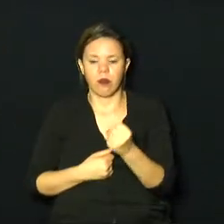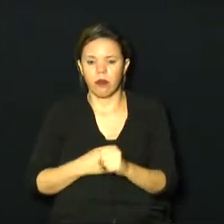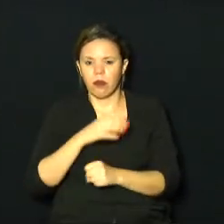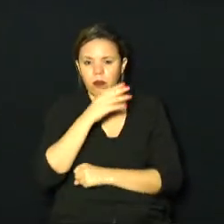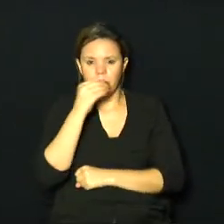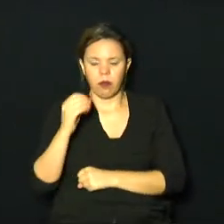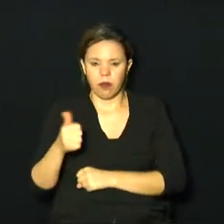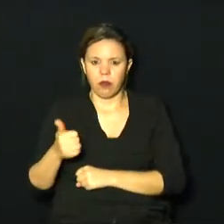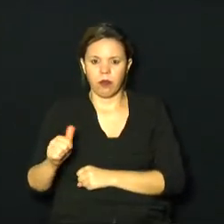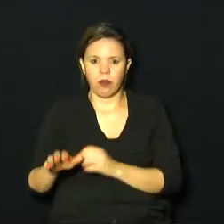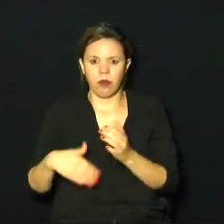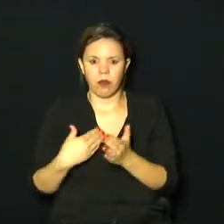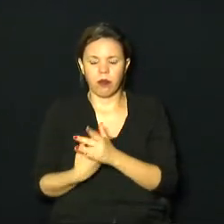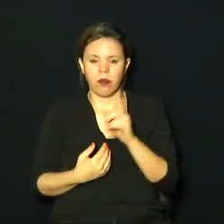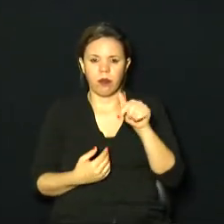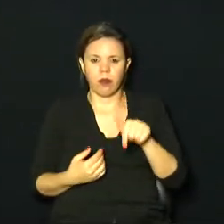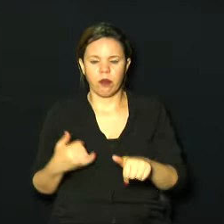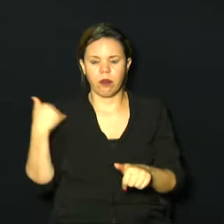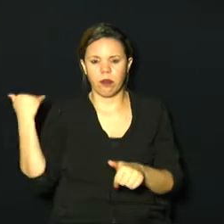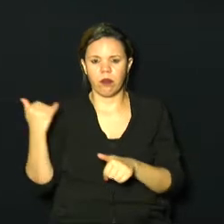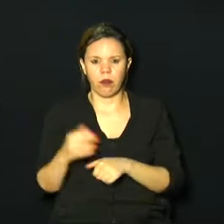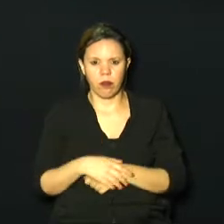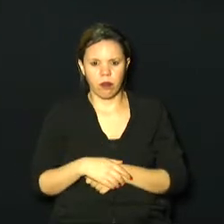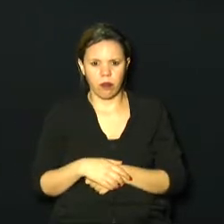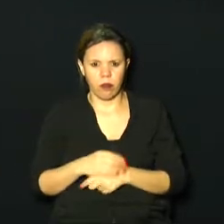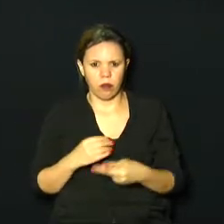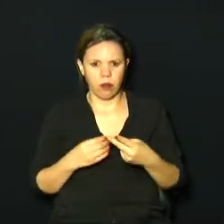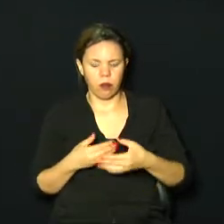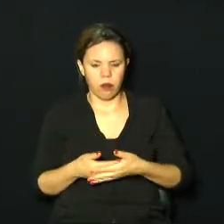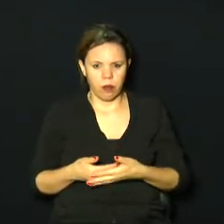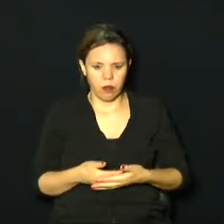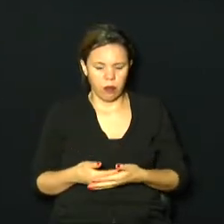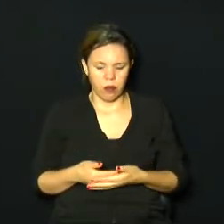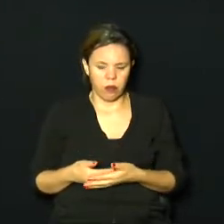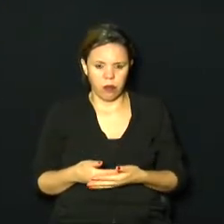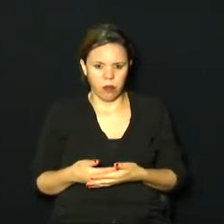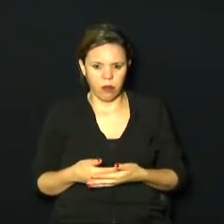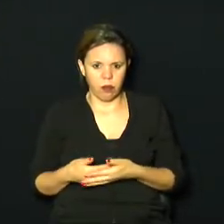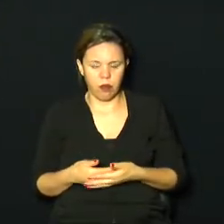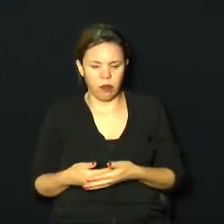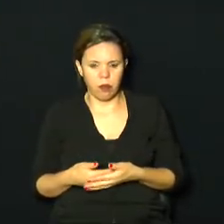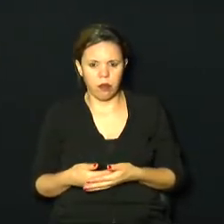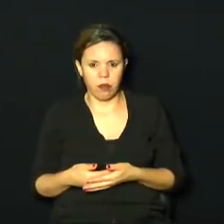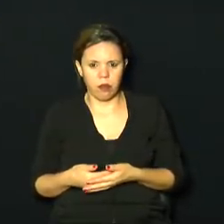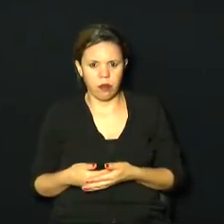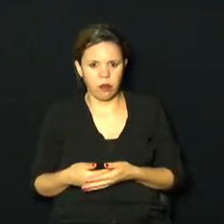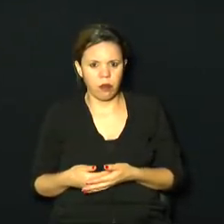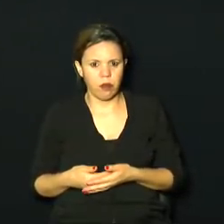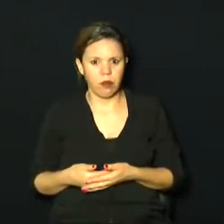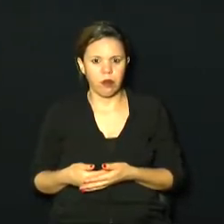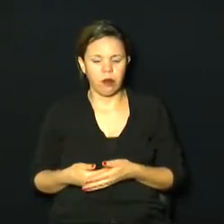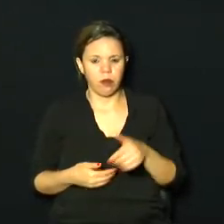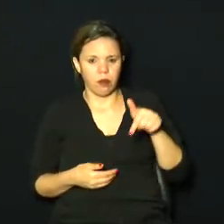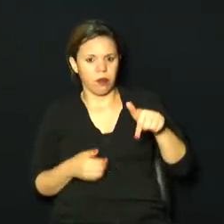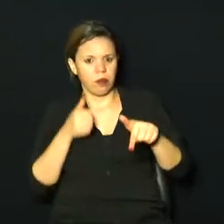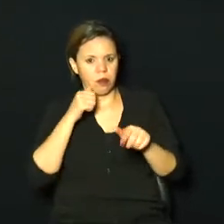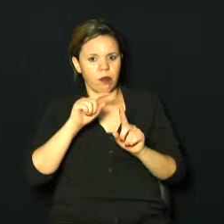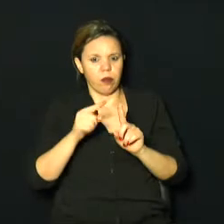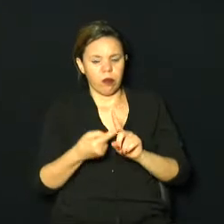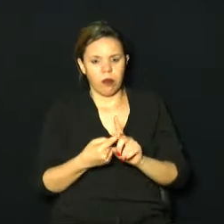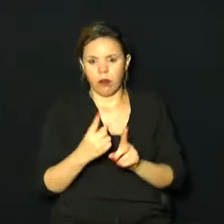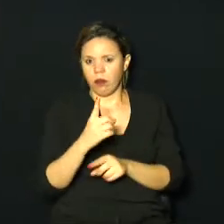de 11 a 17 anos, 2 bebês prematuros, estamos lá com 7 grávidas e